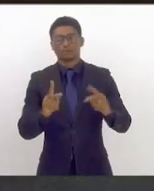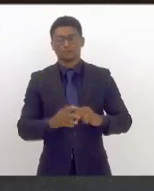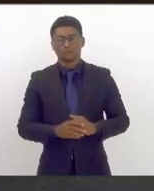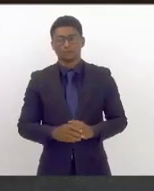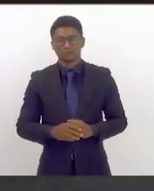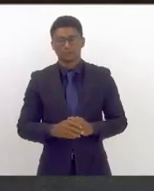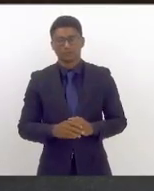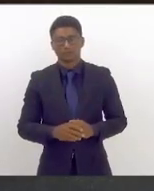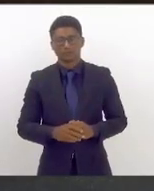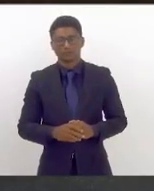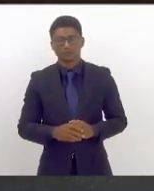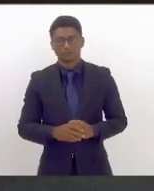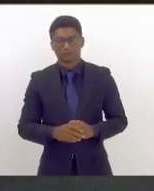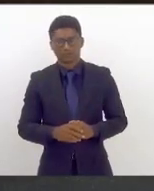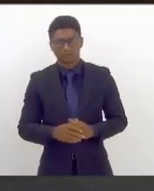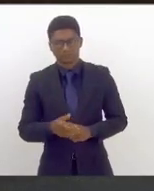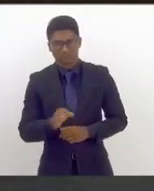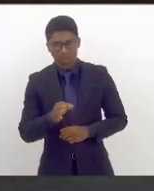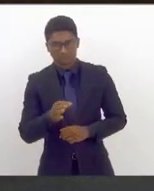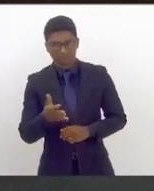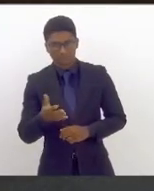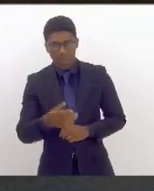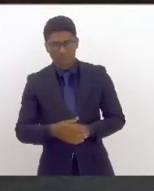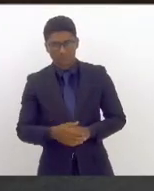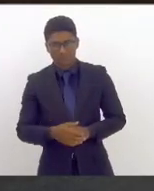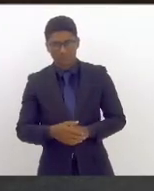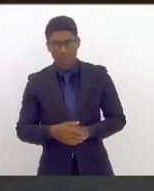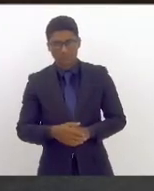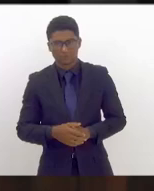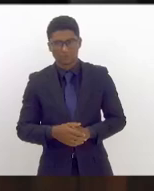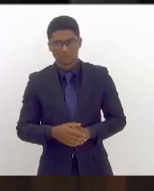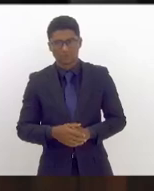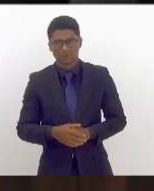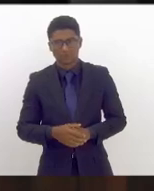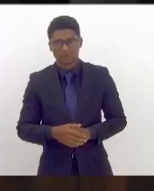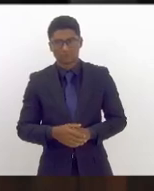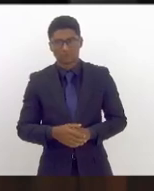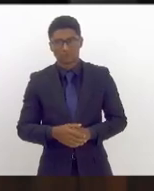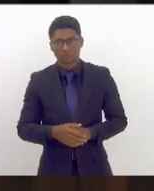não foi foi publicado presidente